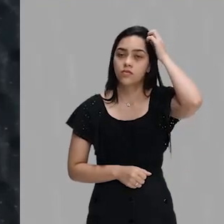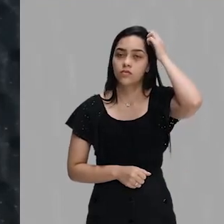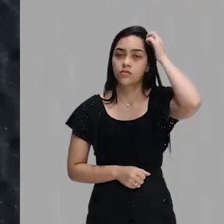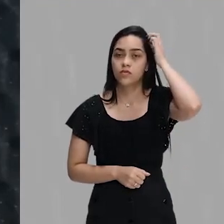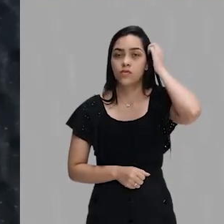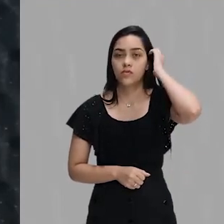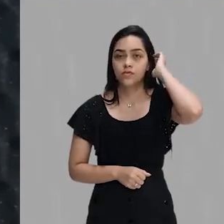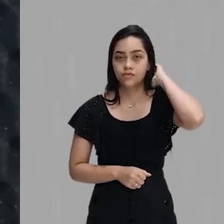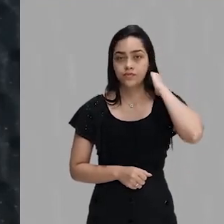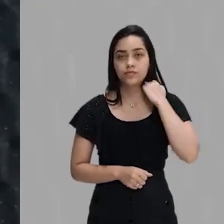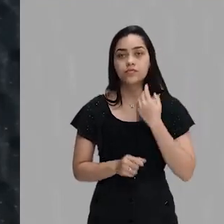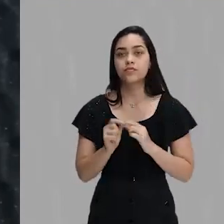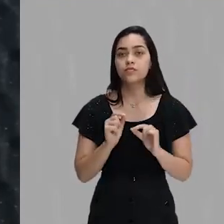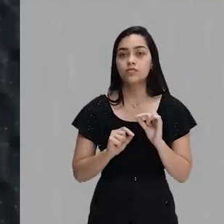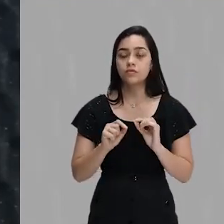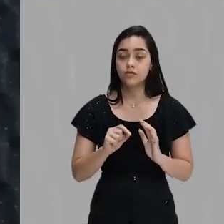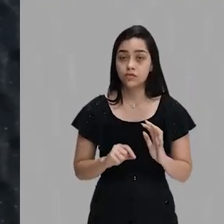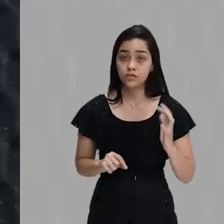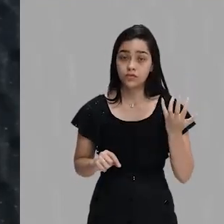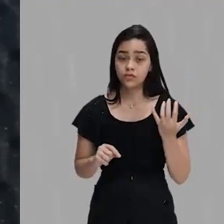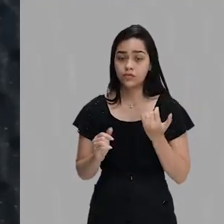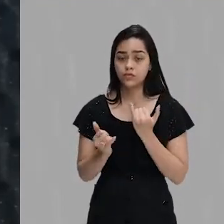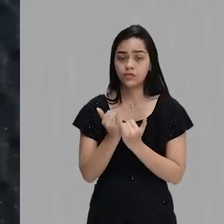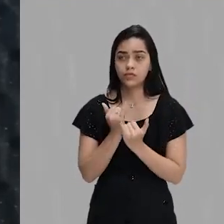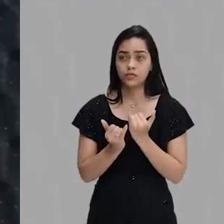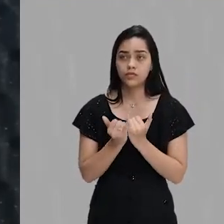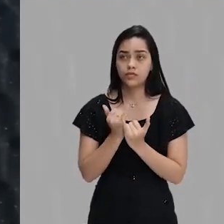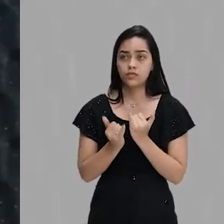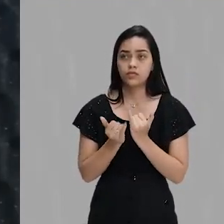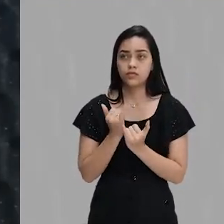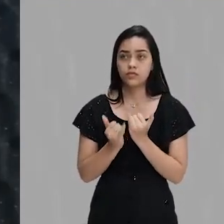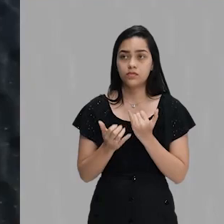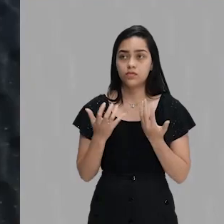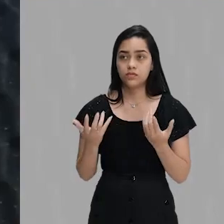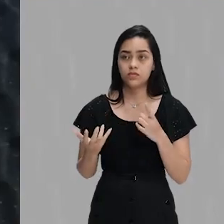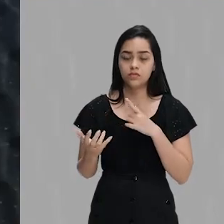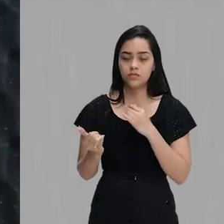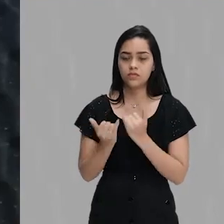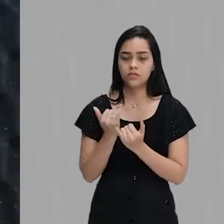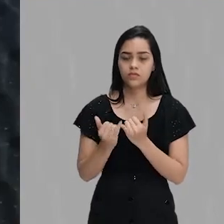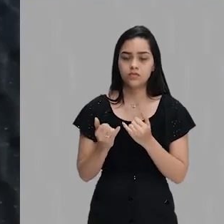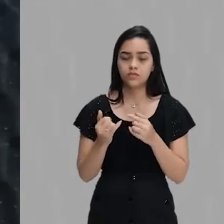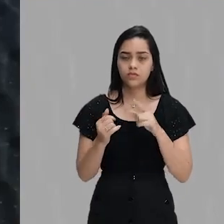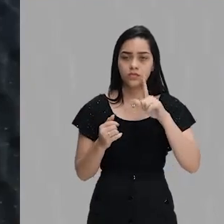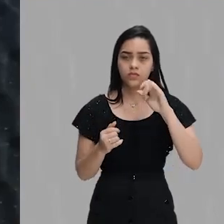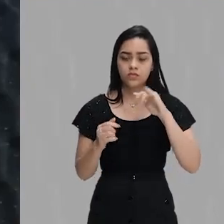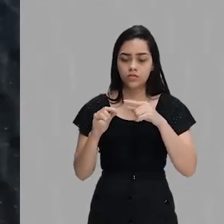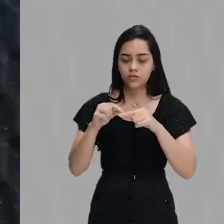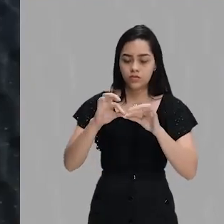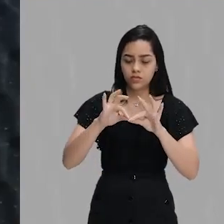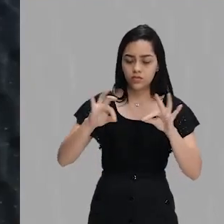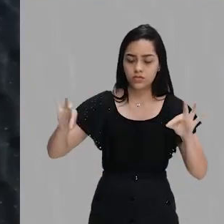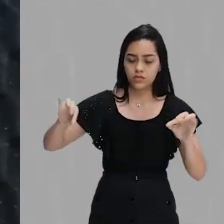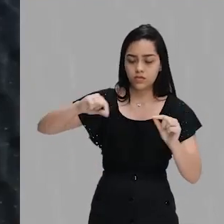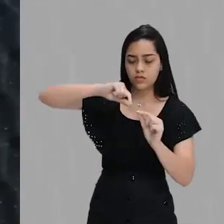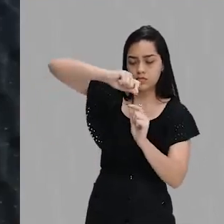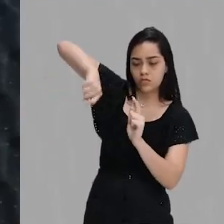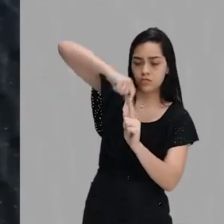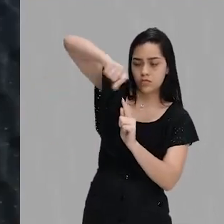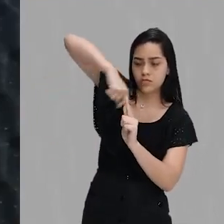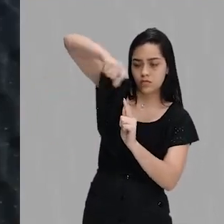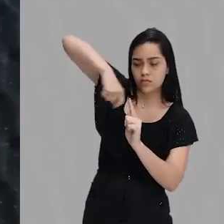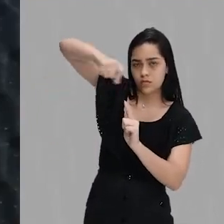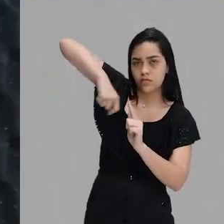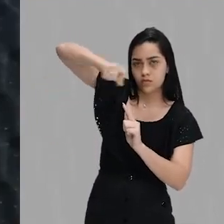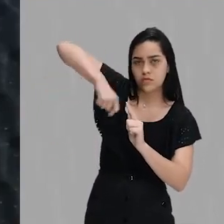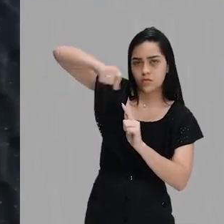E essas proteínas, elas funcionam como se fosse ali um tubo de linha, né? Você sabe que você pega uma linha, enrola naqueles